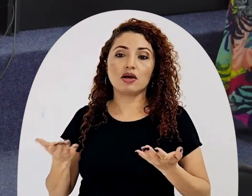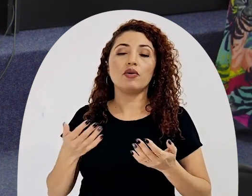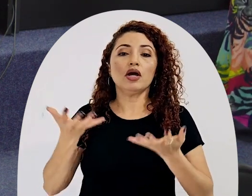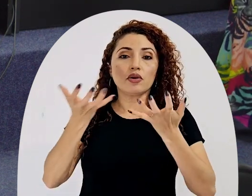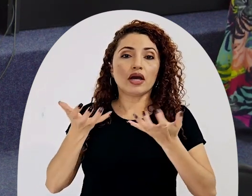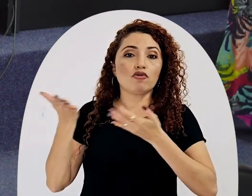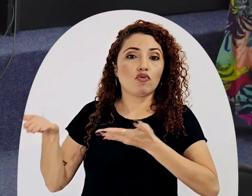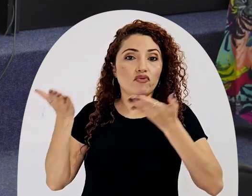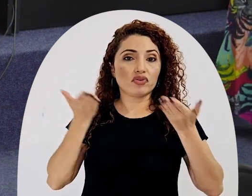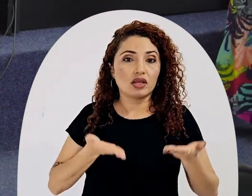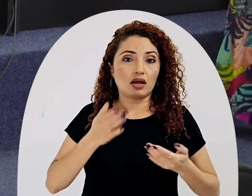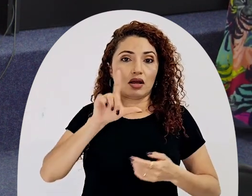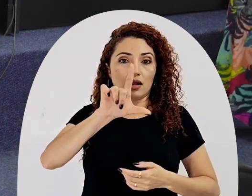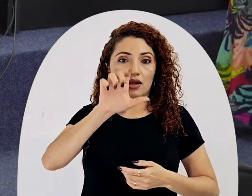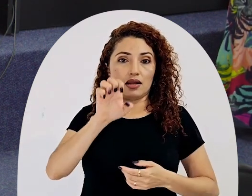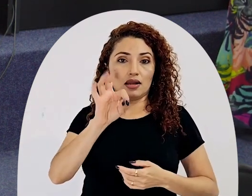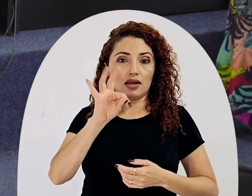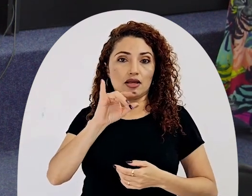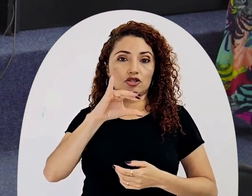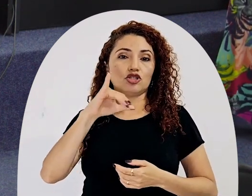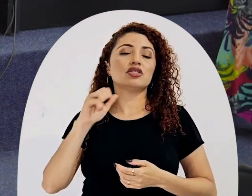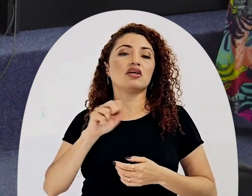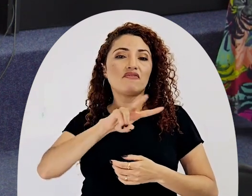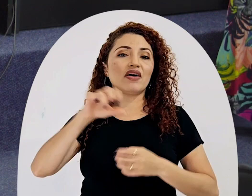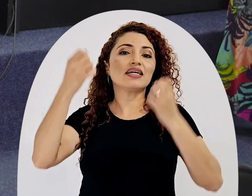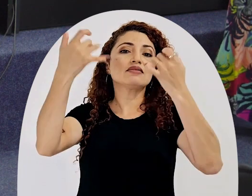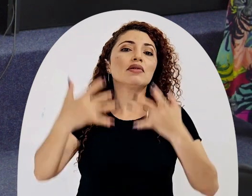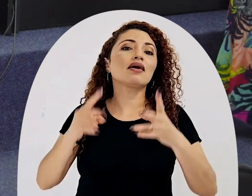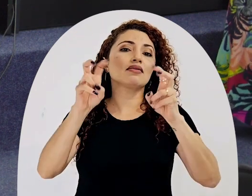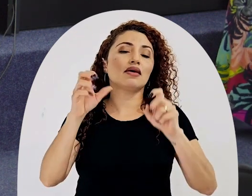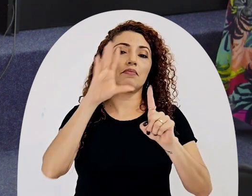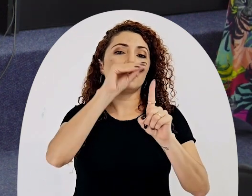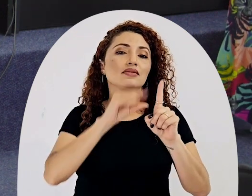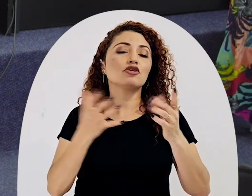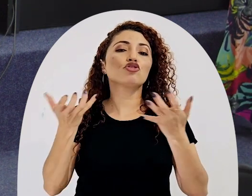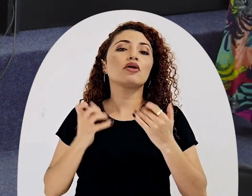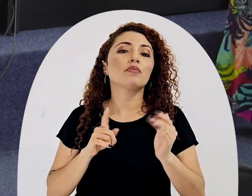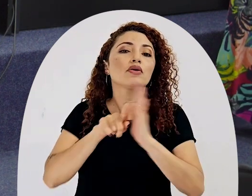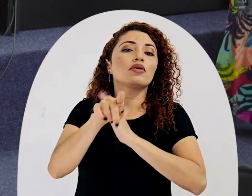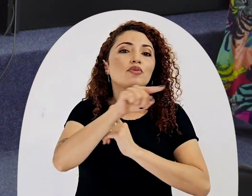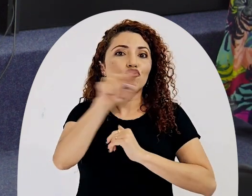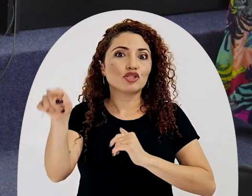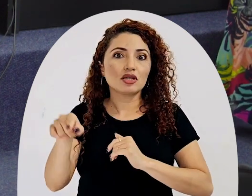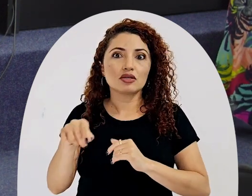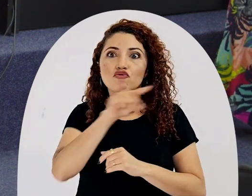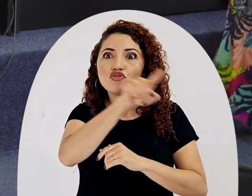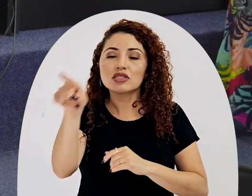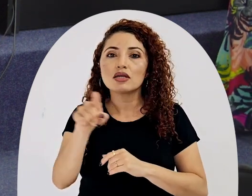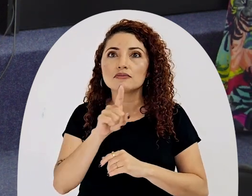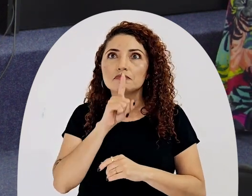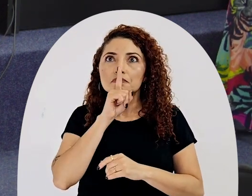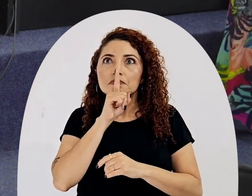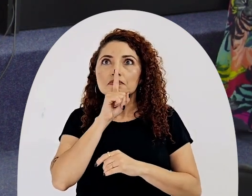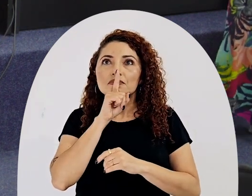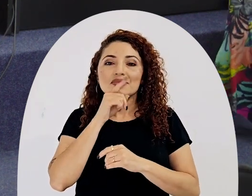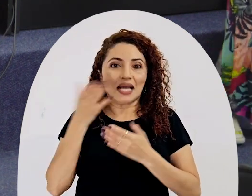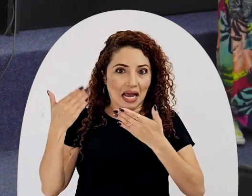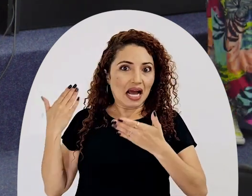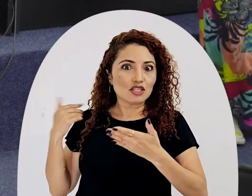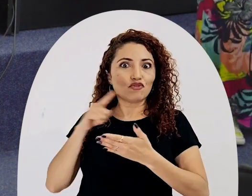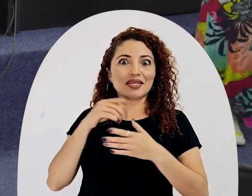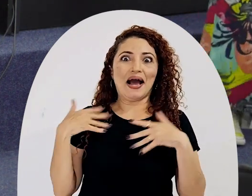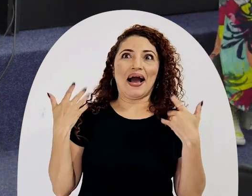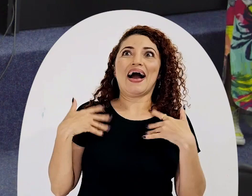para vocês um pouco mais, né, sobre assédio. E queria fazer uma pergunta. Se vocês estão muito quietinhos, no início vocês estavam